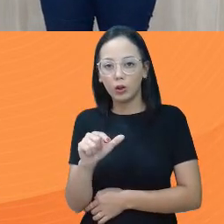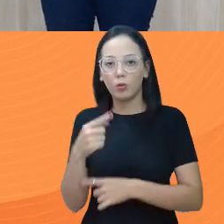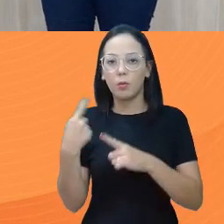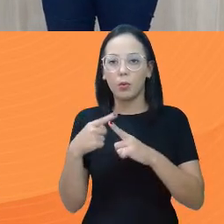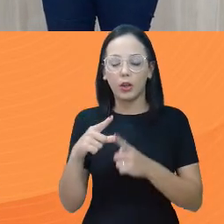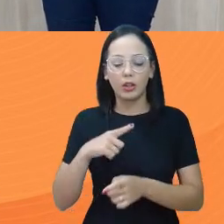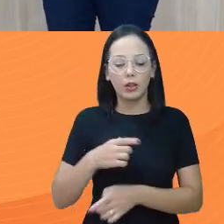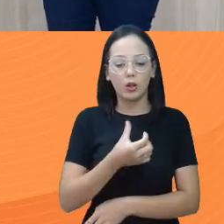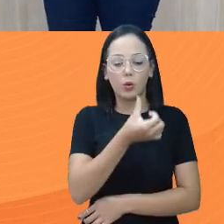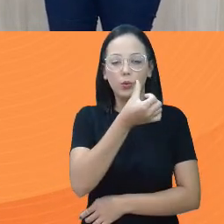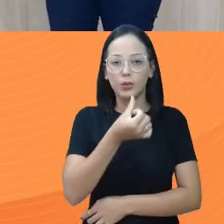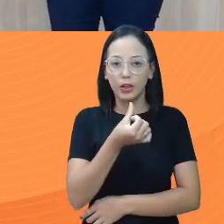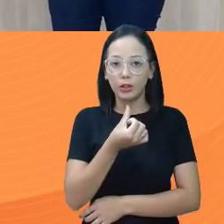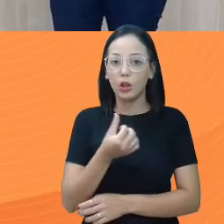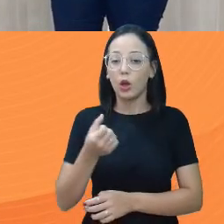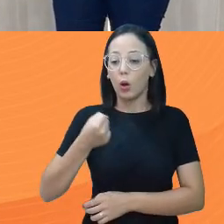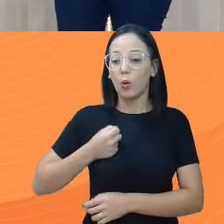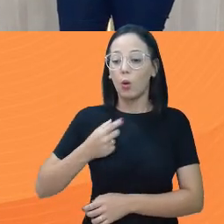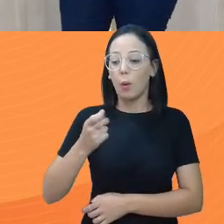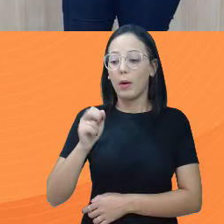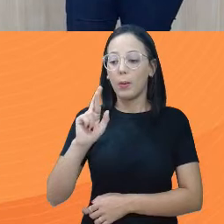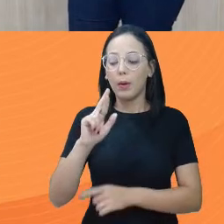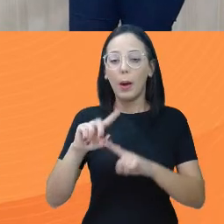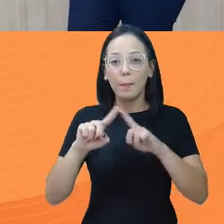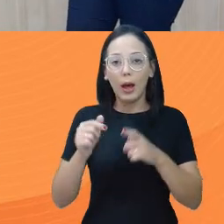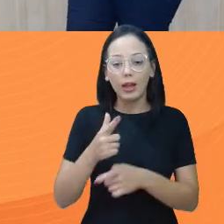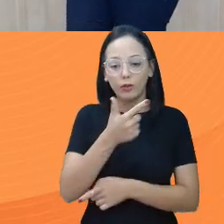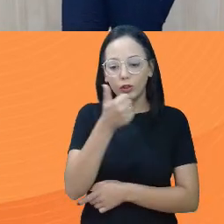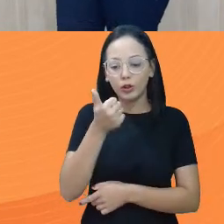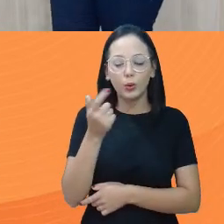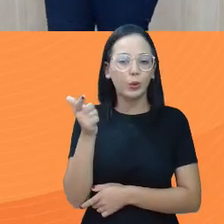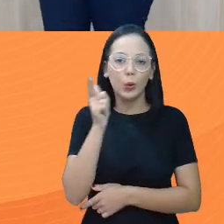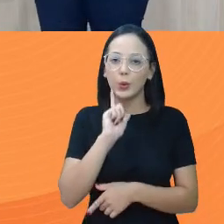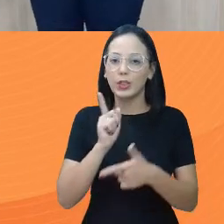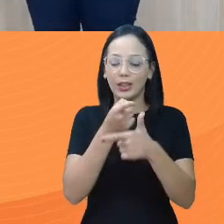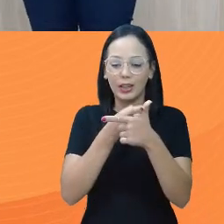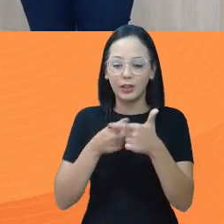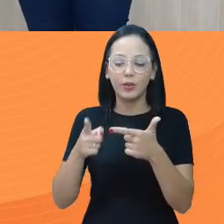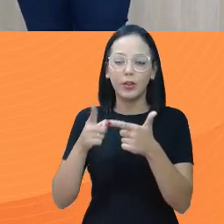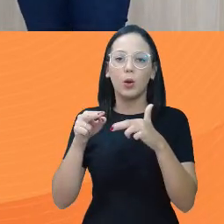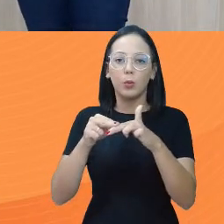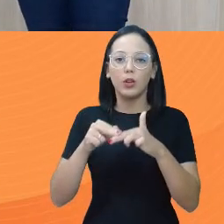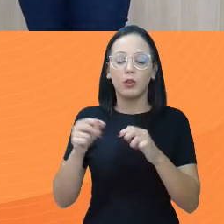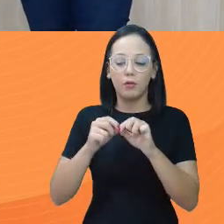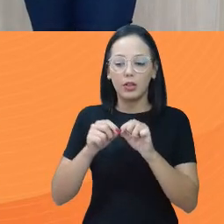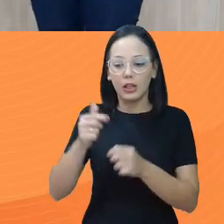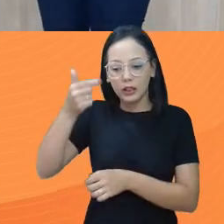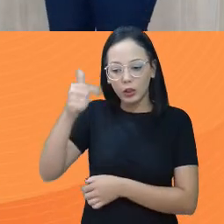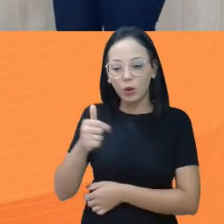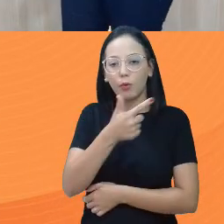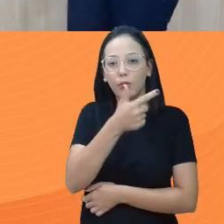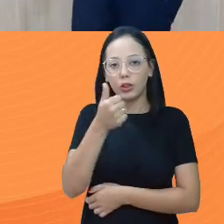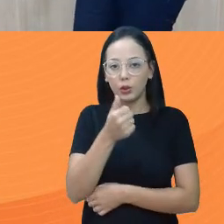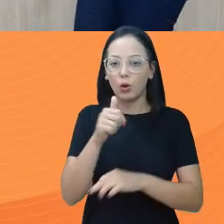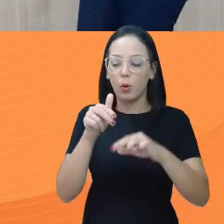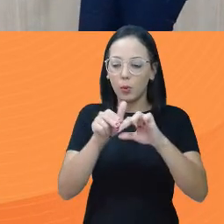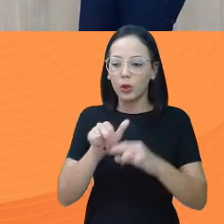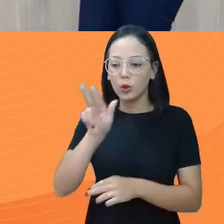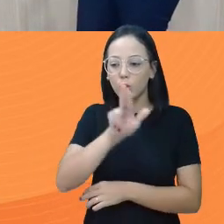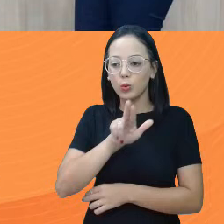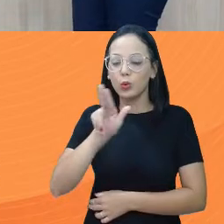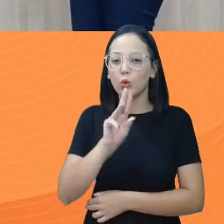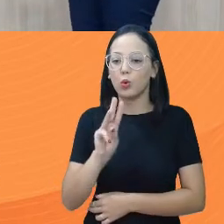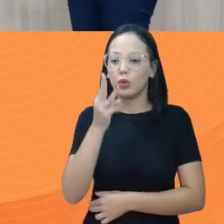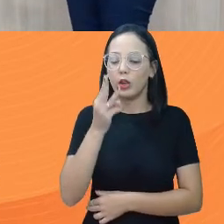6, que é um número par. Porém, o 21 não dividia. Então, a gente teve que repetir o 21. Daí, a gente utilizou o 3